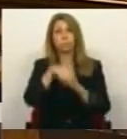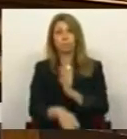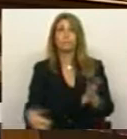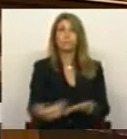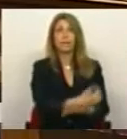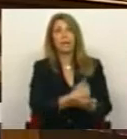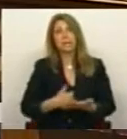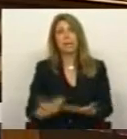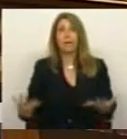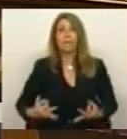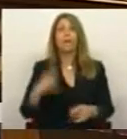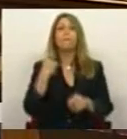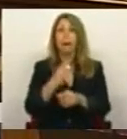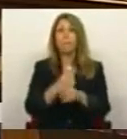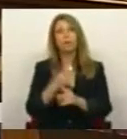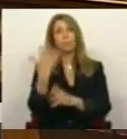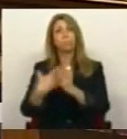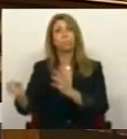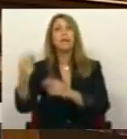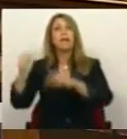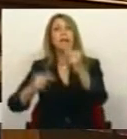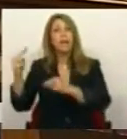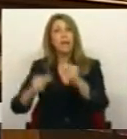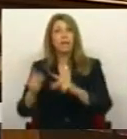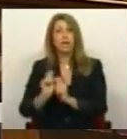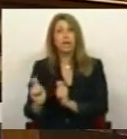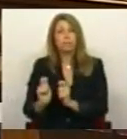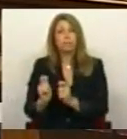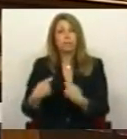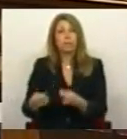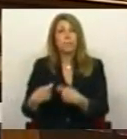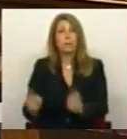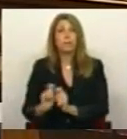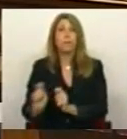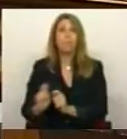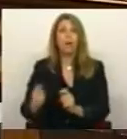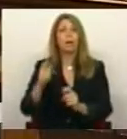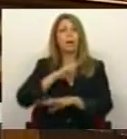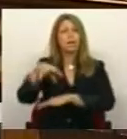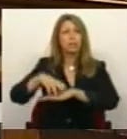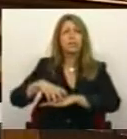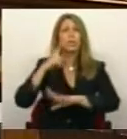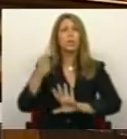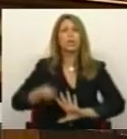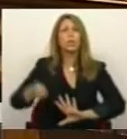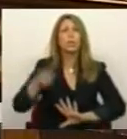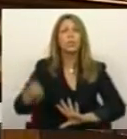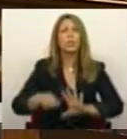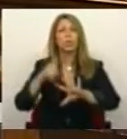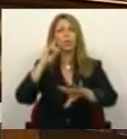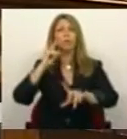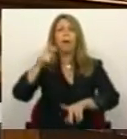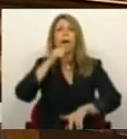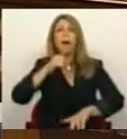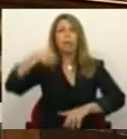enquanto se mantiveram as obrigações fiscais e os encargos fixos com as instalações, com os seguros, com a energia, com as telecomunicações, com a água,